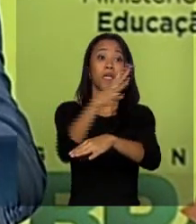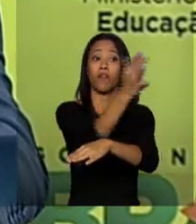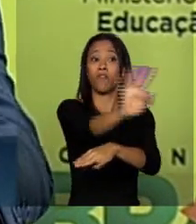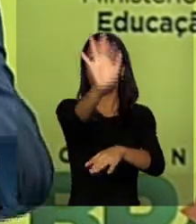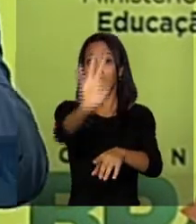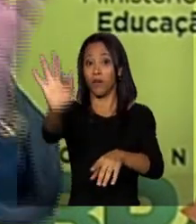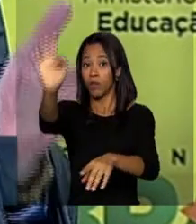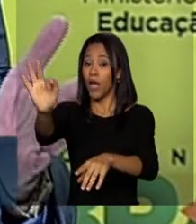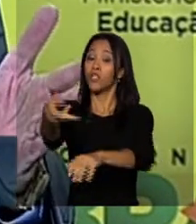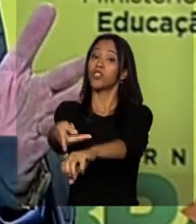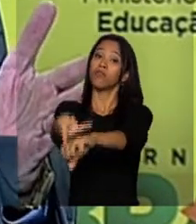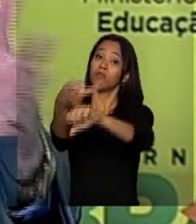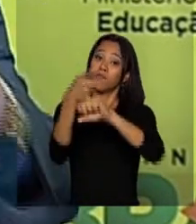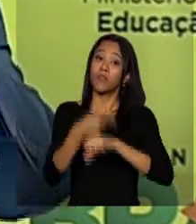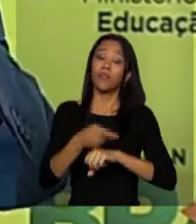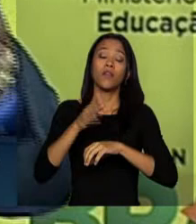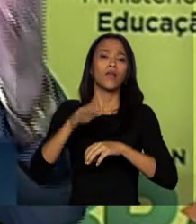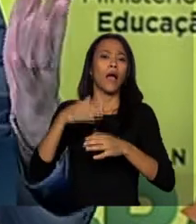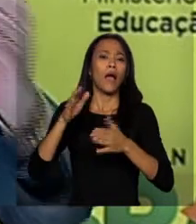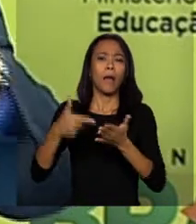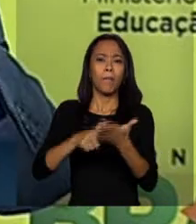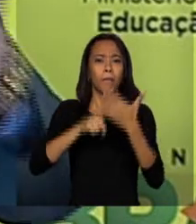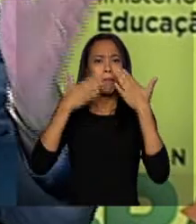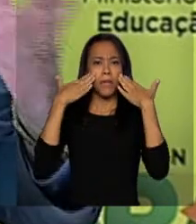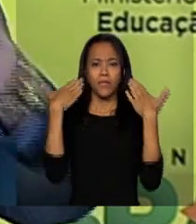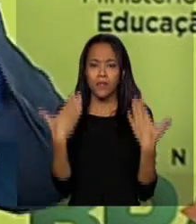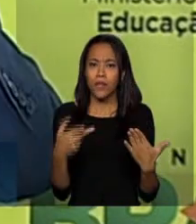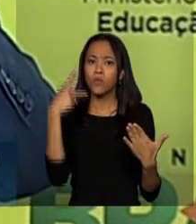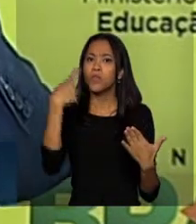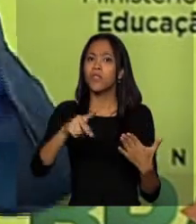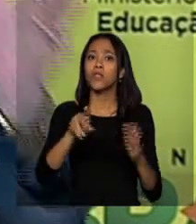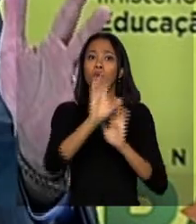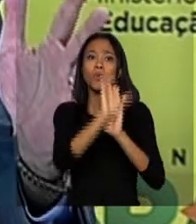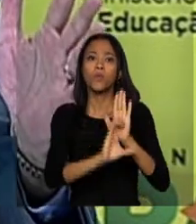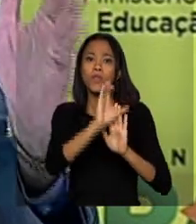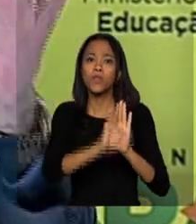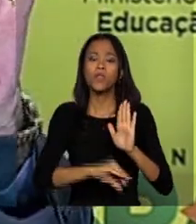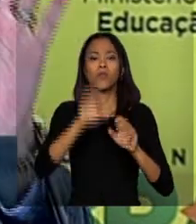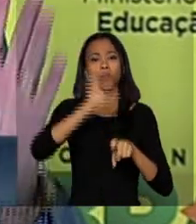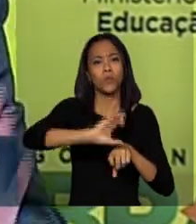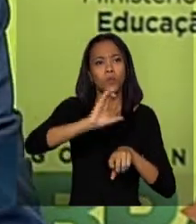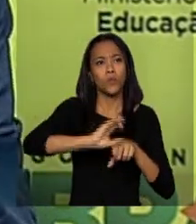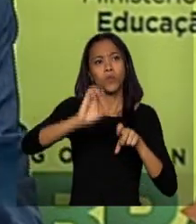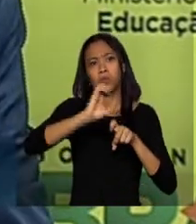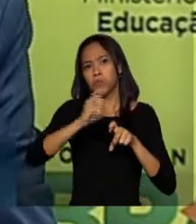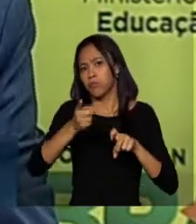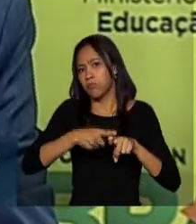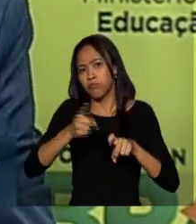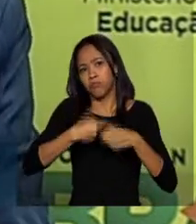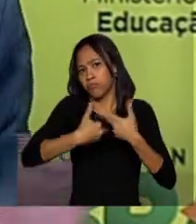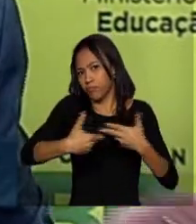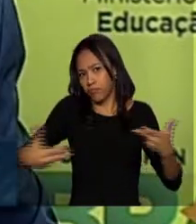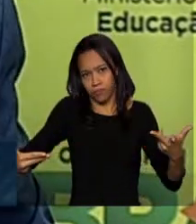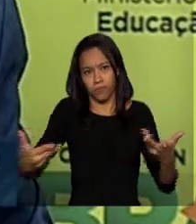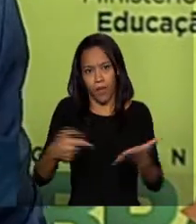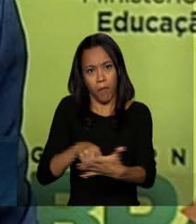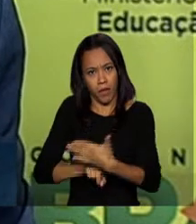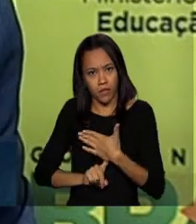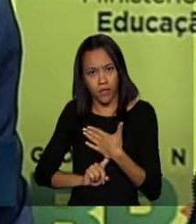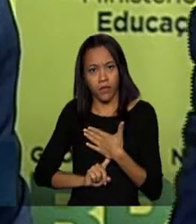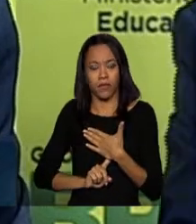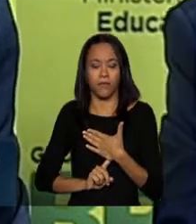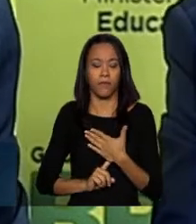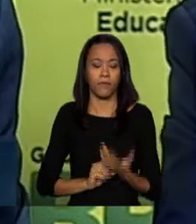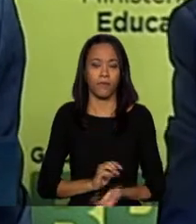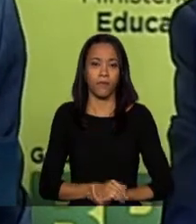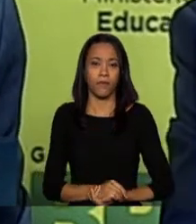projeto pedagógico para aquelas cidades, aqueles municípios, o edital aberto, transparente, várias podem apresentar. É isso mesmo. Posso certo? Só acrescentar um negócio? Claro. Deixa eu